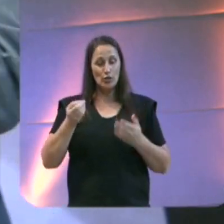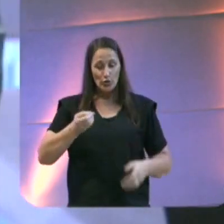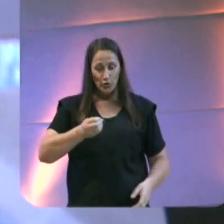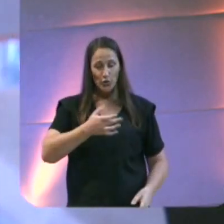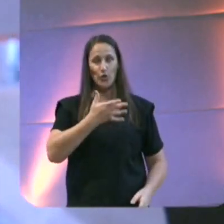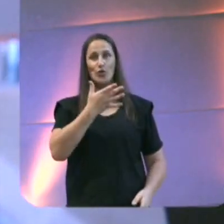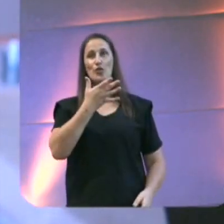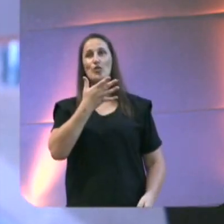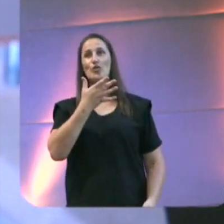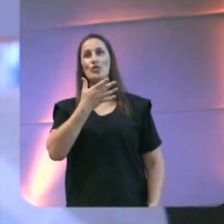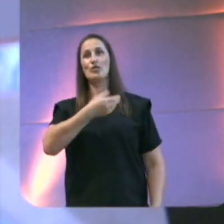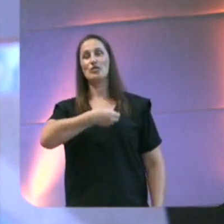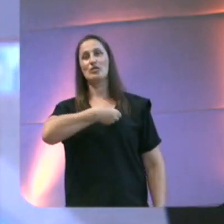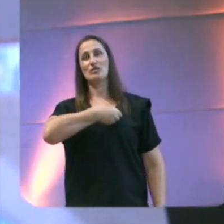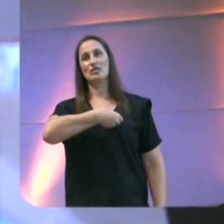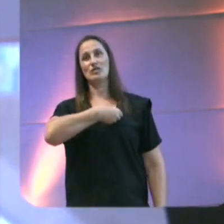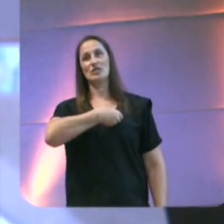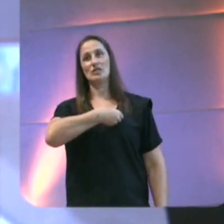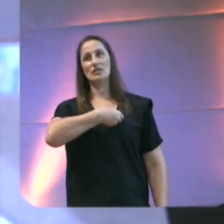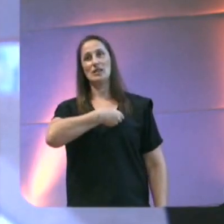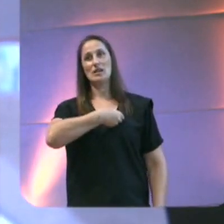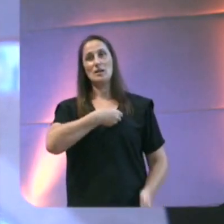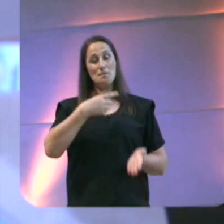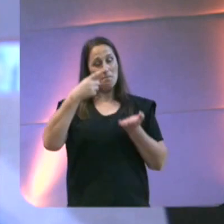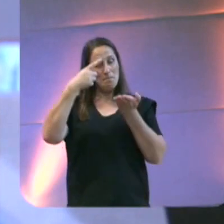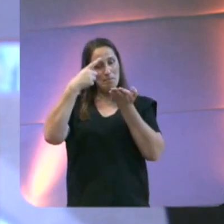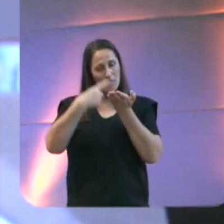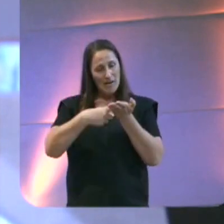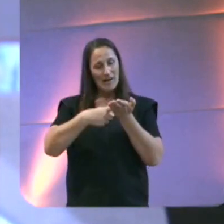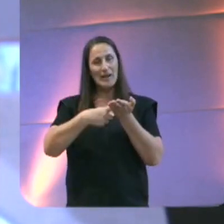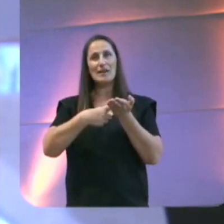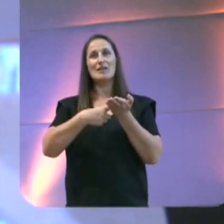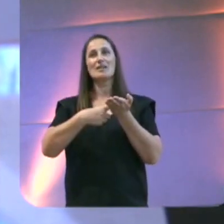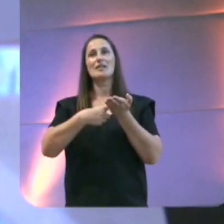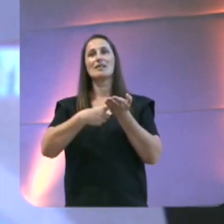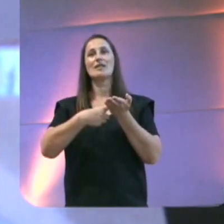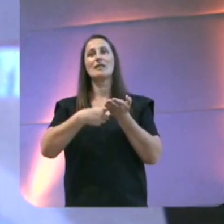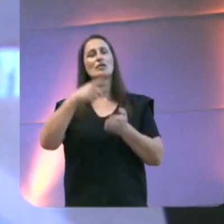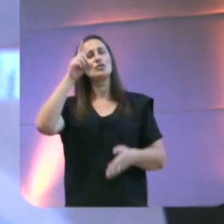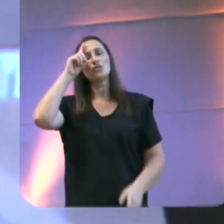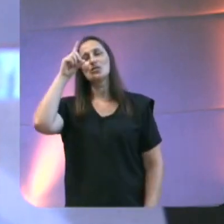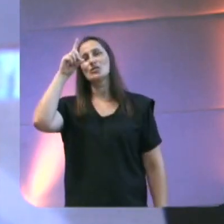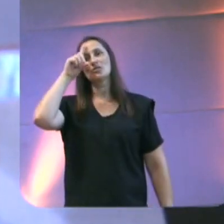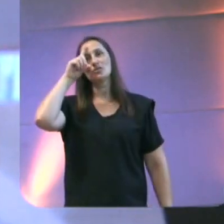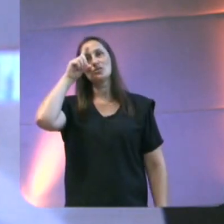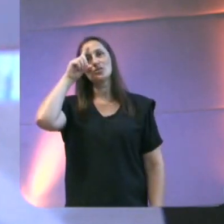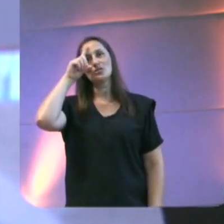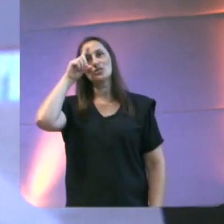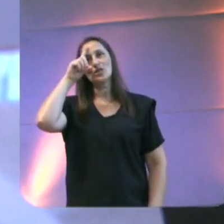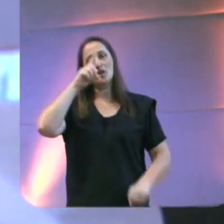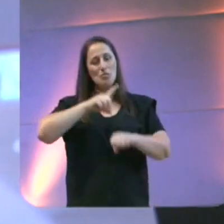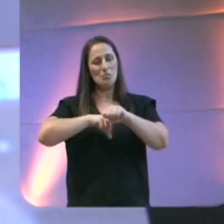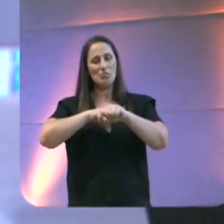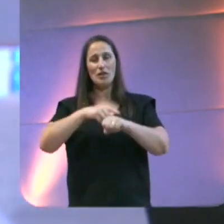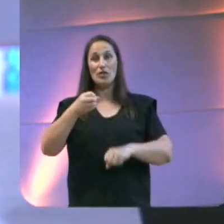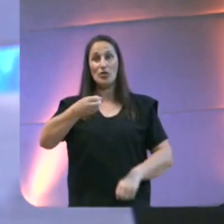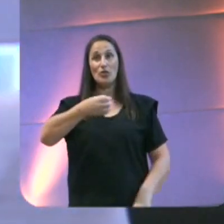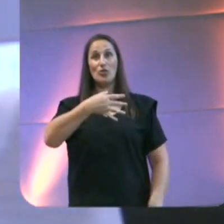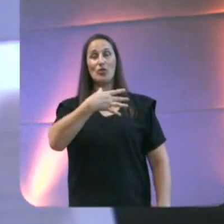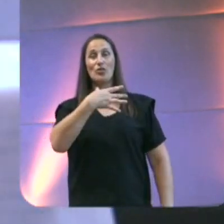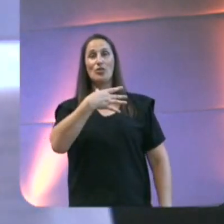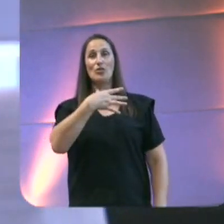vida. Ele quer marcar um encontro com você todos os dias. Ele deseja participar das